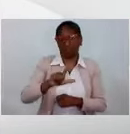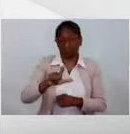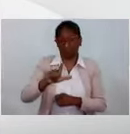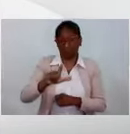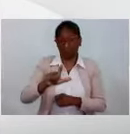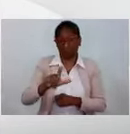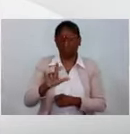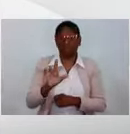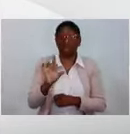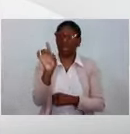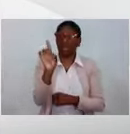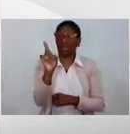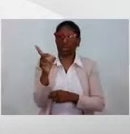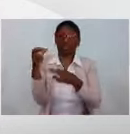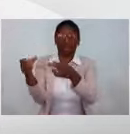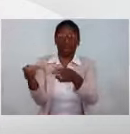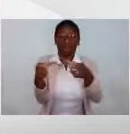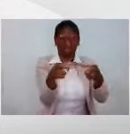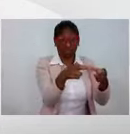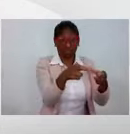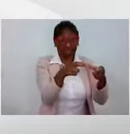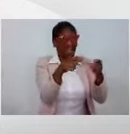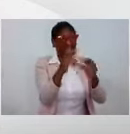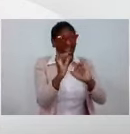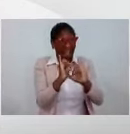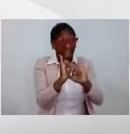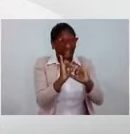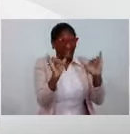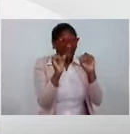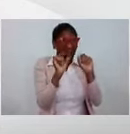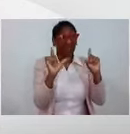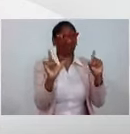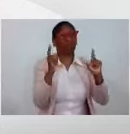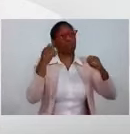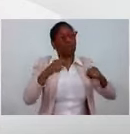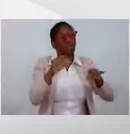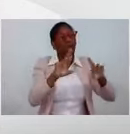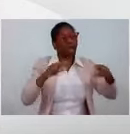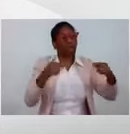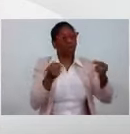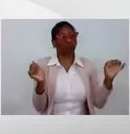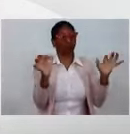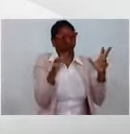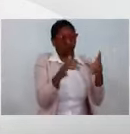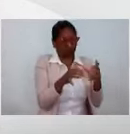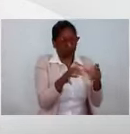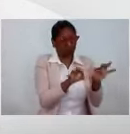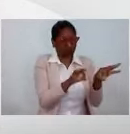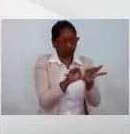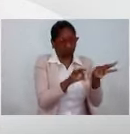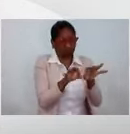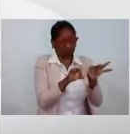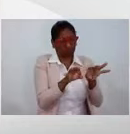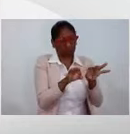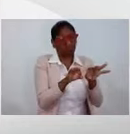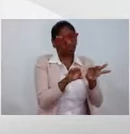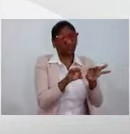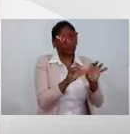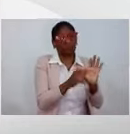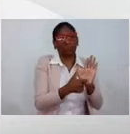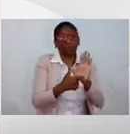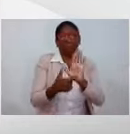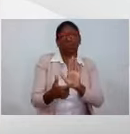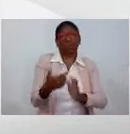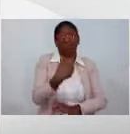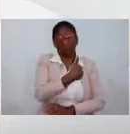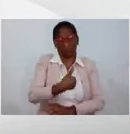Essas 12 regiões, né, vão precisar fazer a reunião dos seus gabinetes de crise,